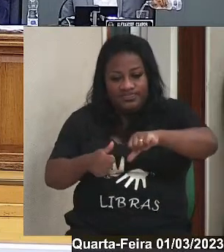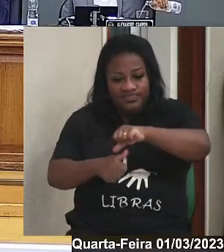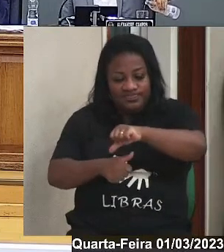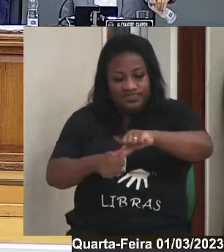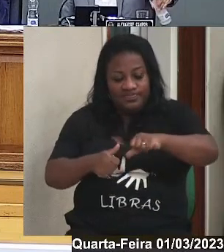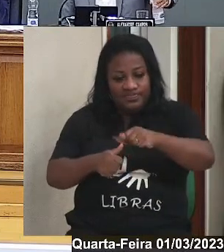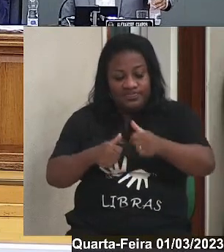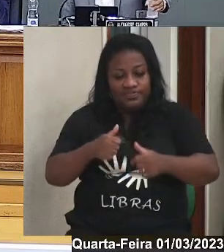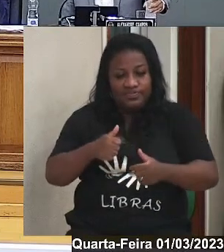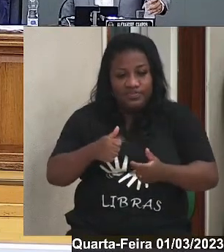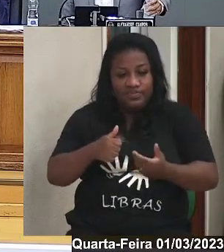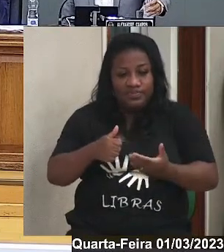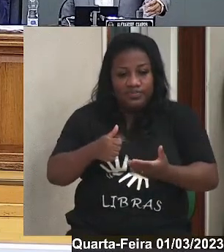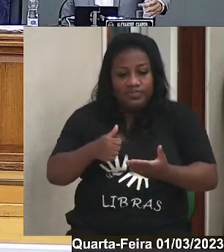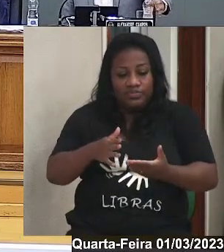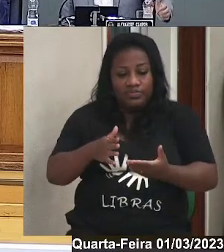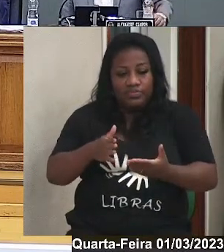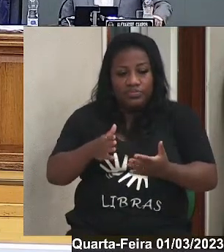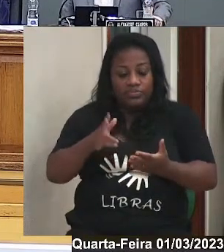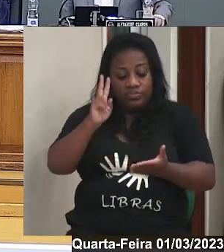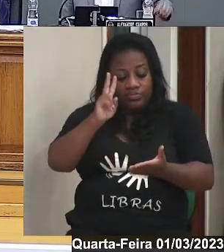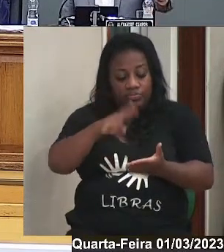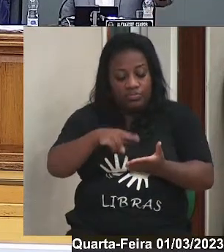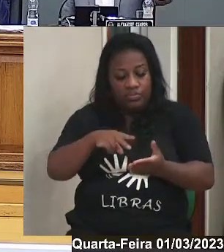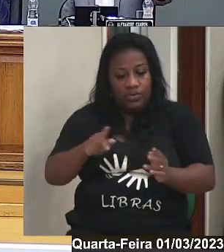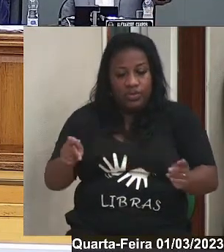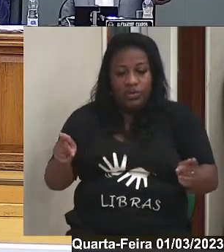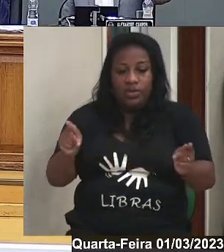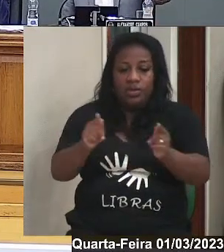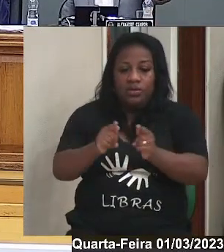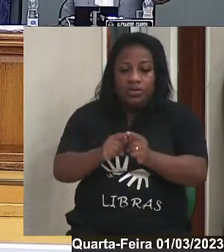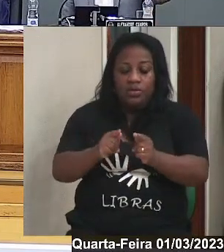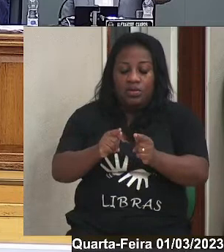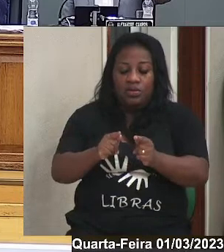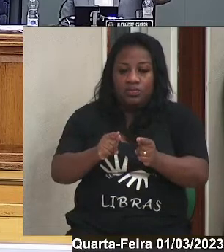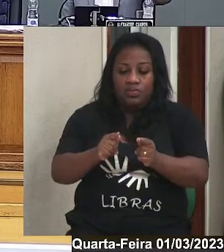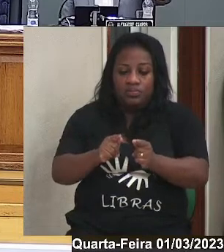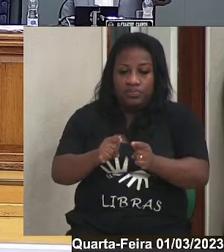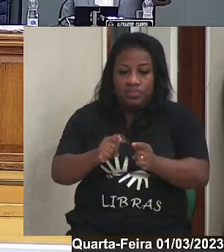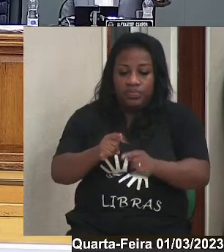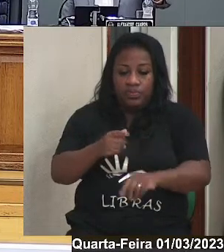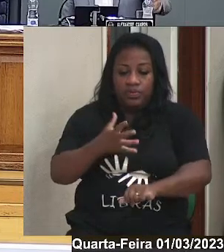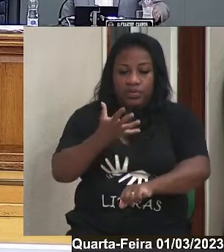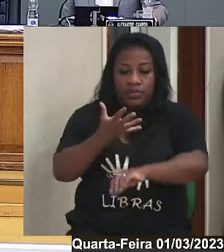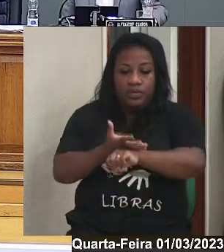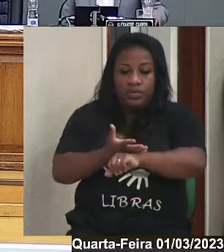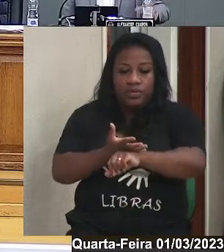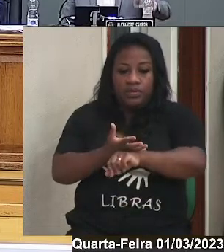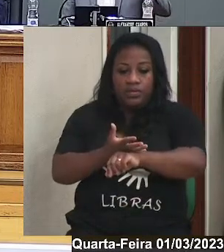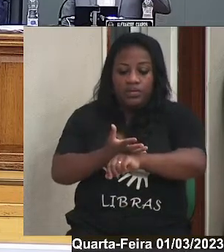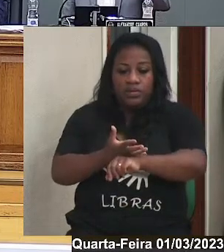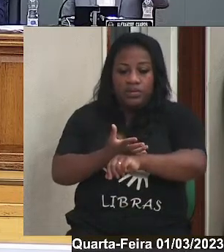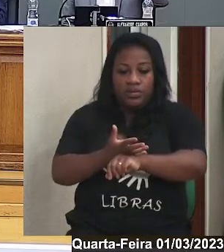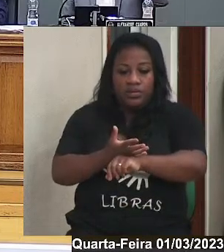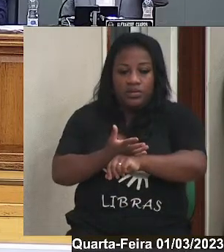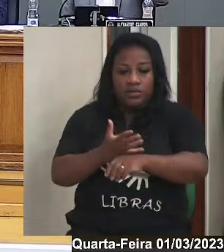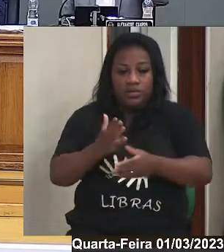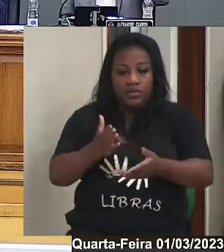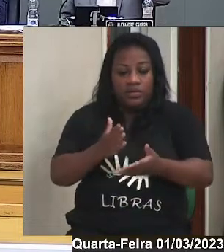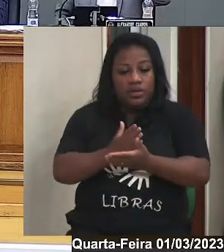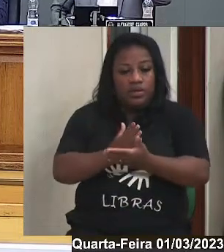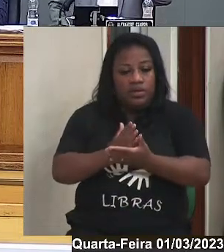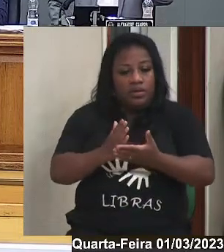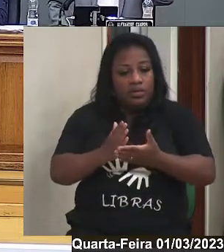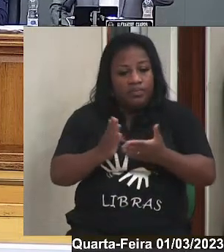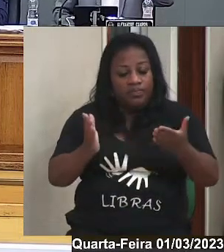Passaremos então, solicito então ao senhor secretário que faça a leitura do resumo das matérias do expediente. Presidente, queria também